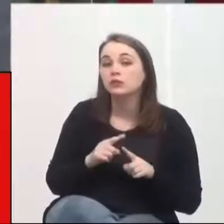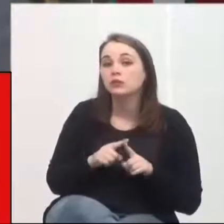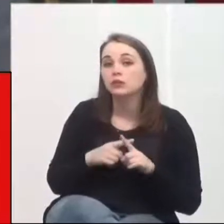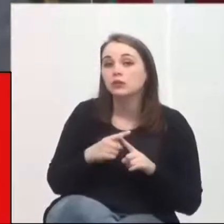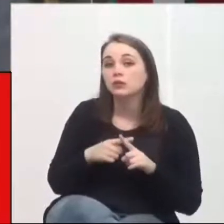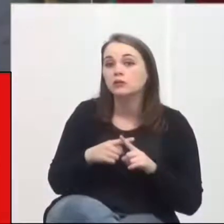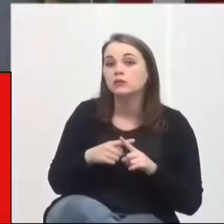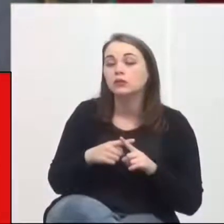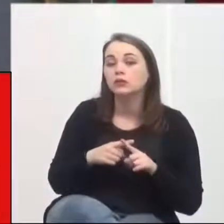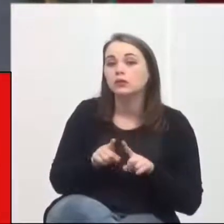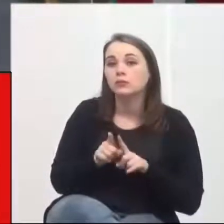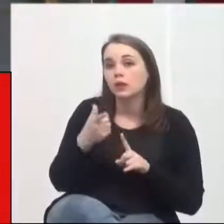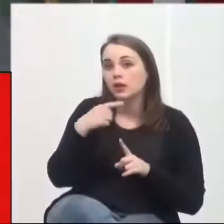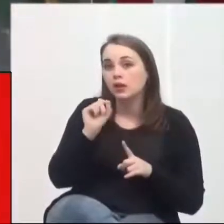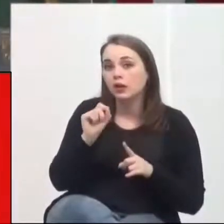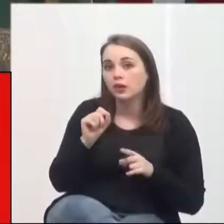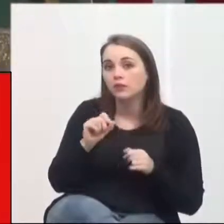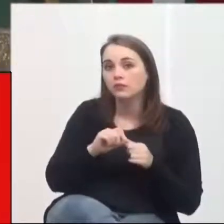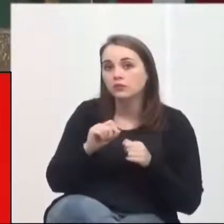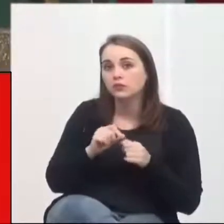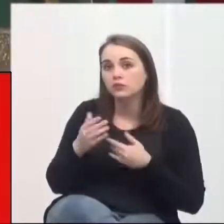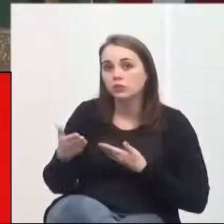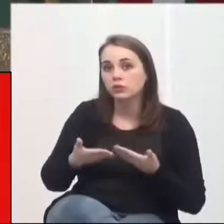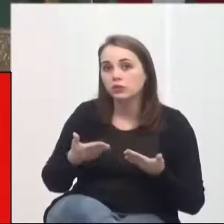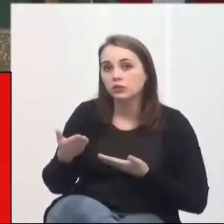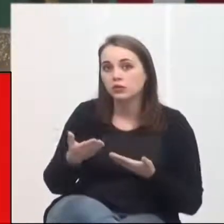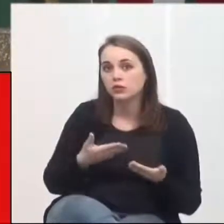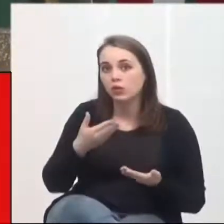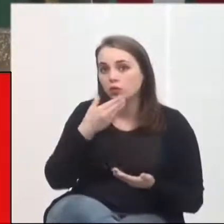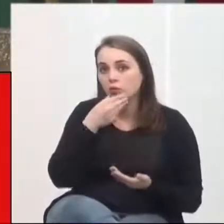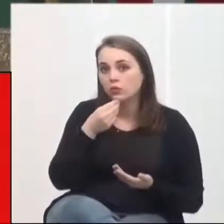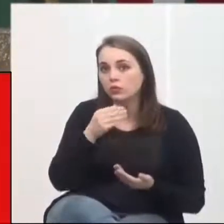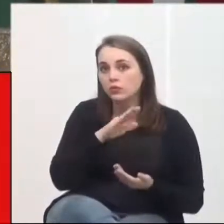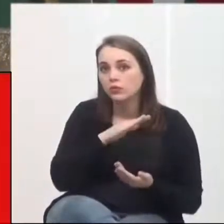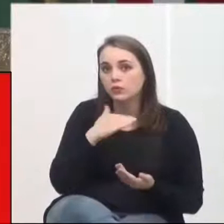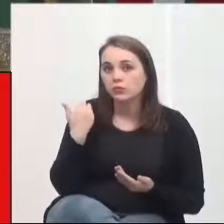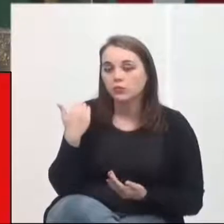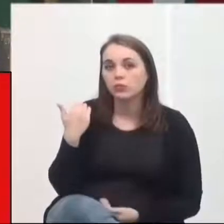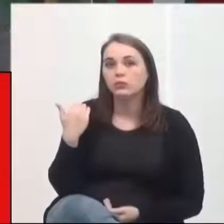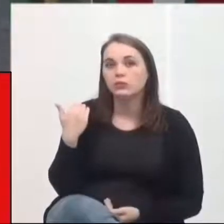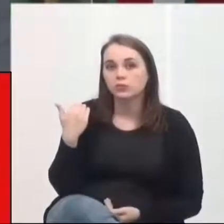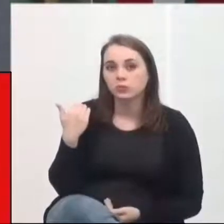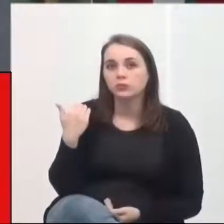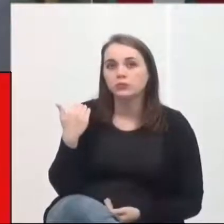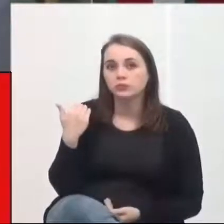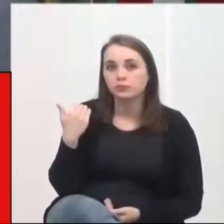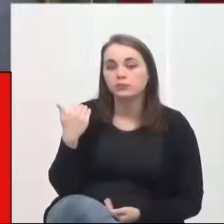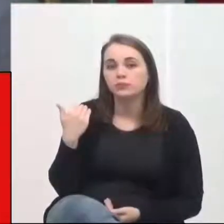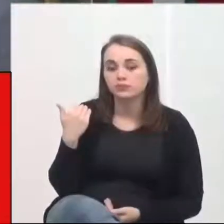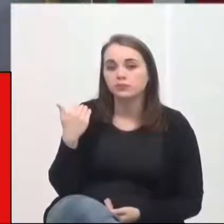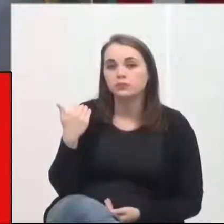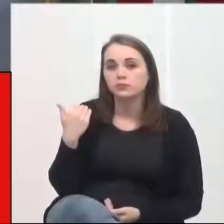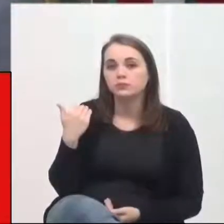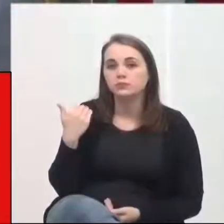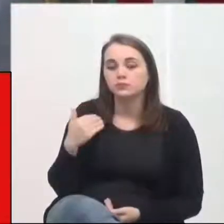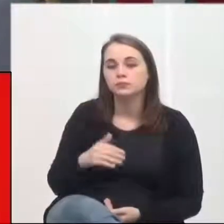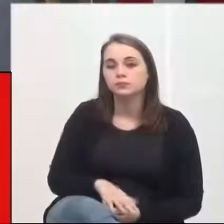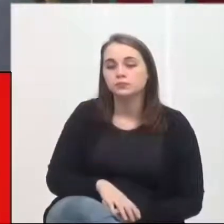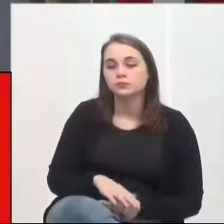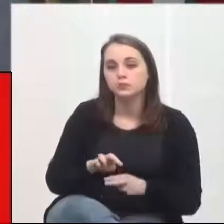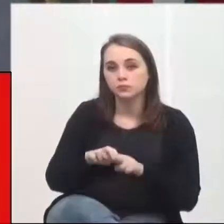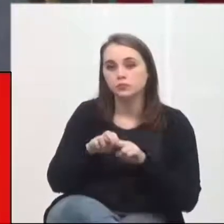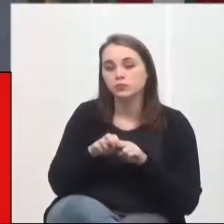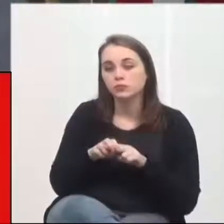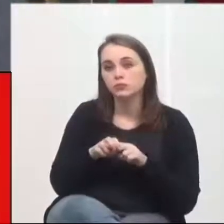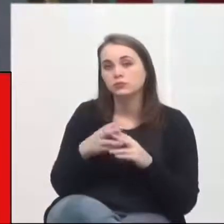de fato, prestou atendimento à pessoa que acabou entrando de óbito. Então, em razão disso,